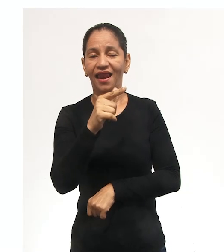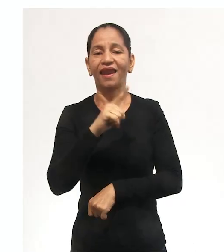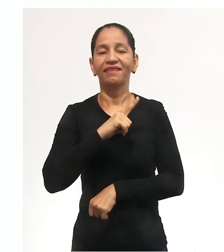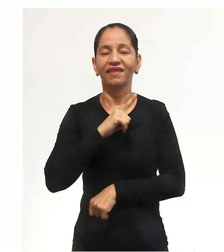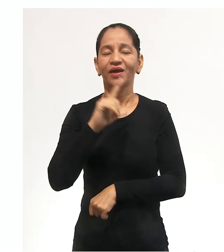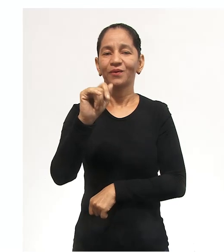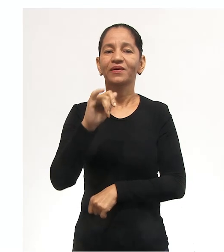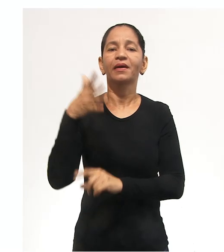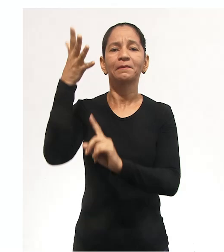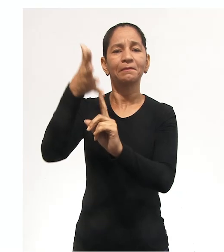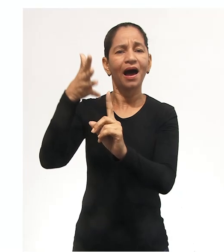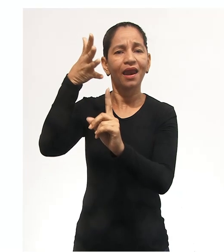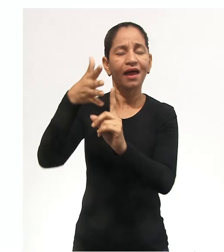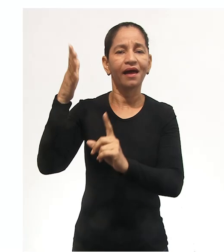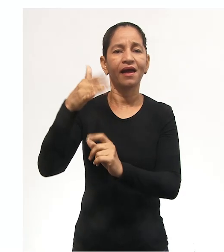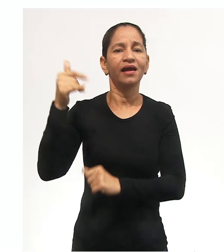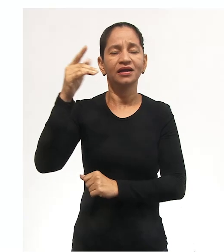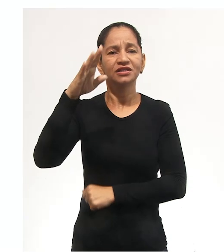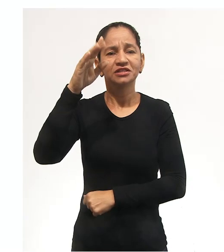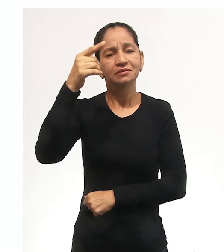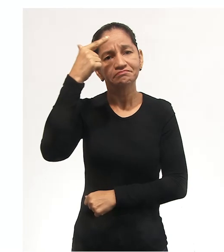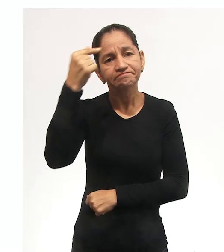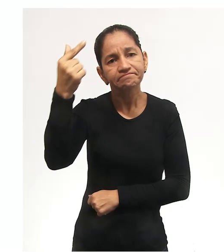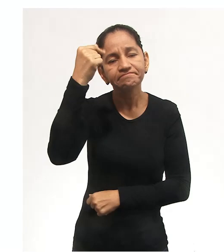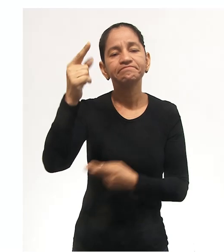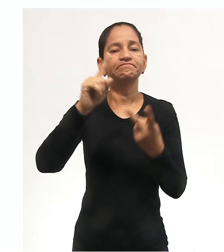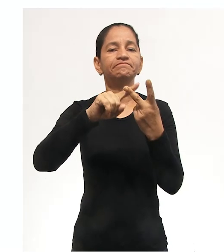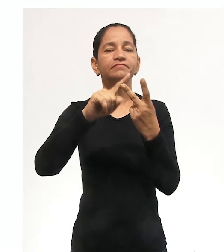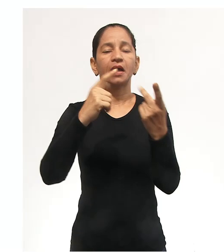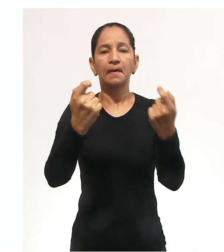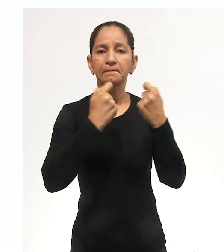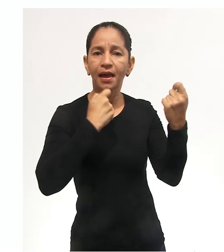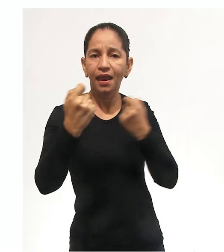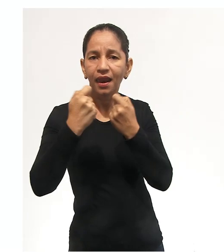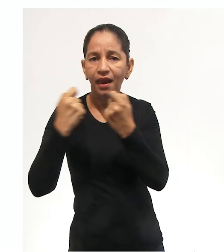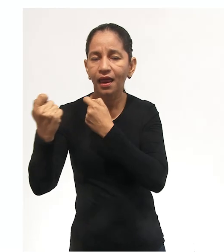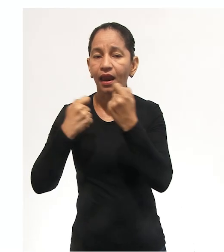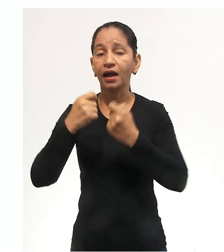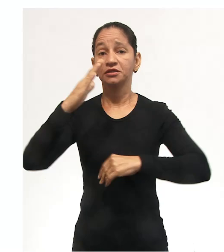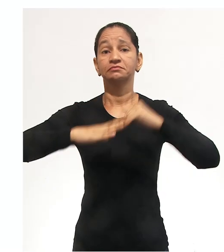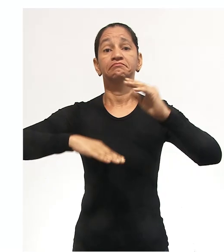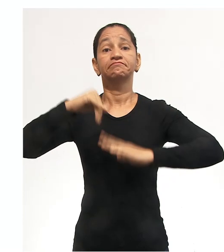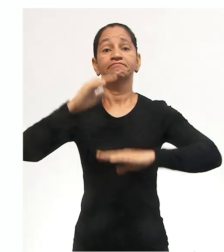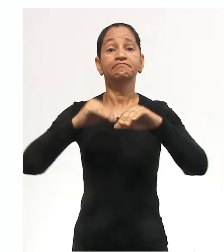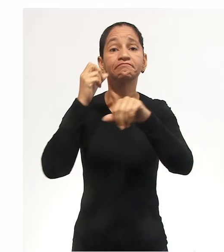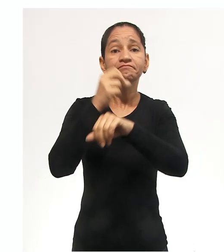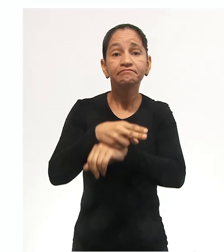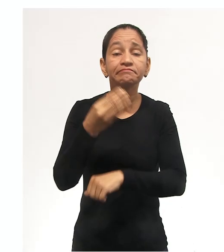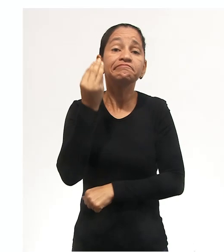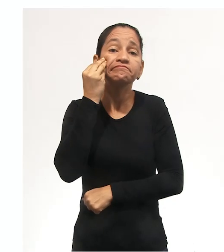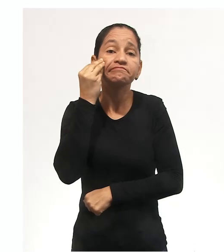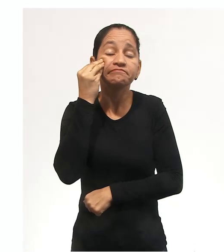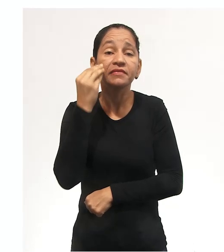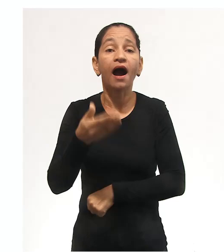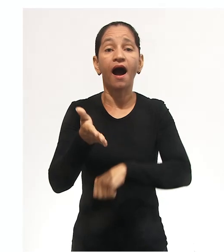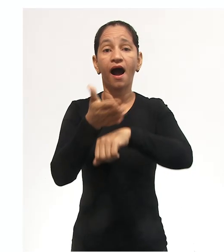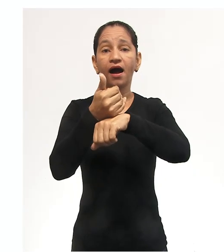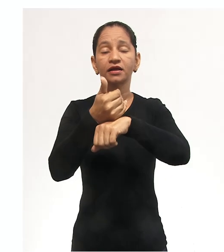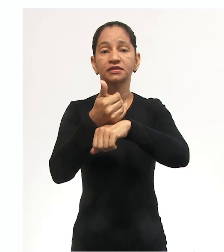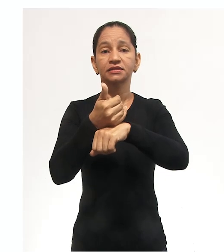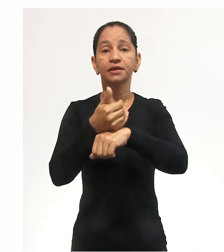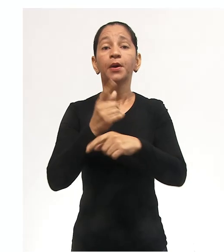formais como palestras acadêmicas, conferências, entrevista de emprego e outras situações que exijam um